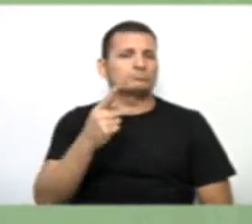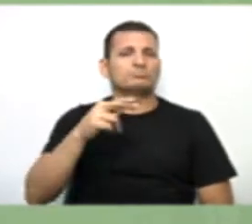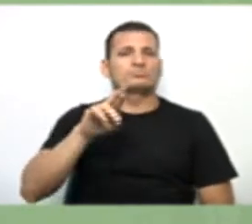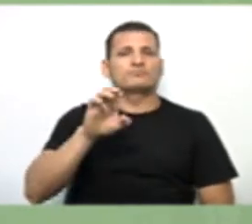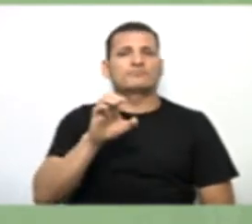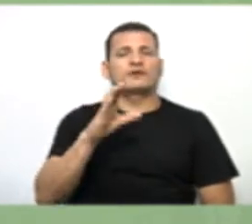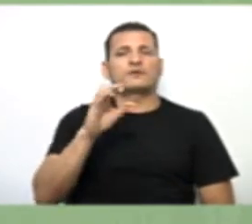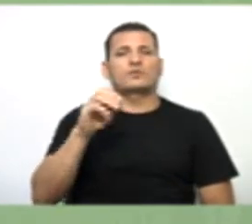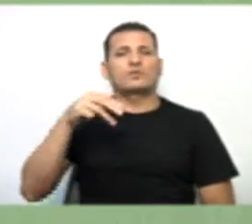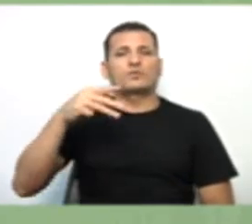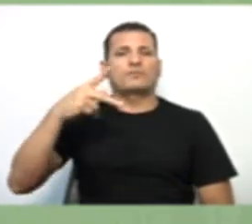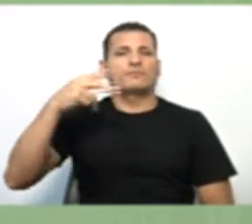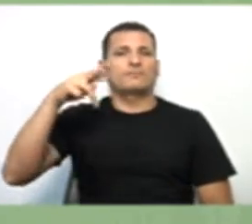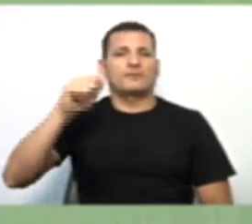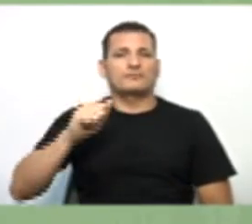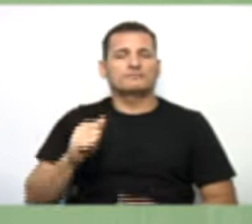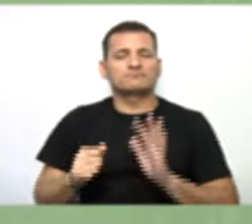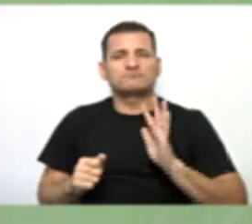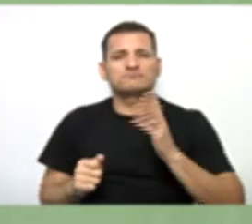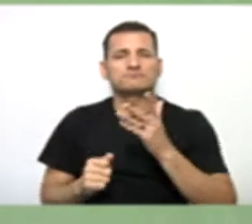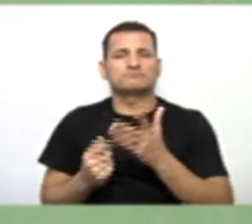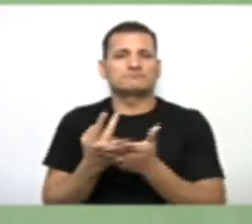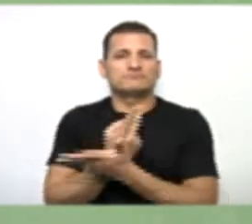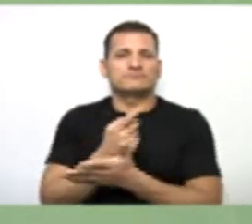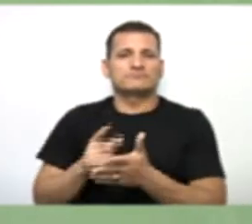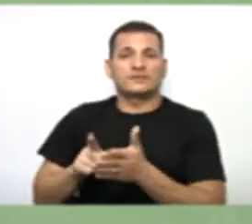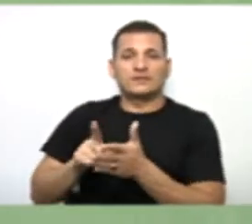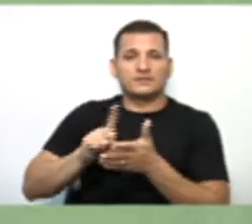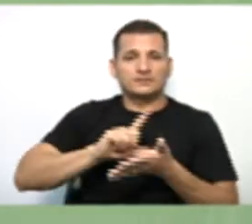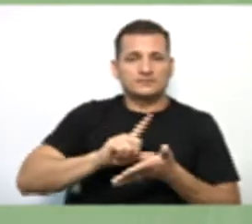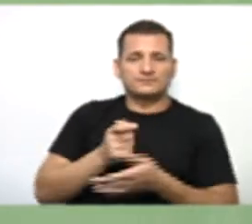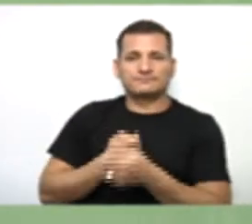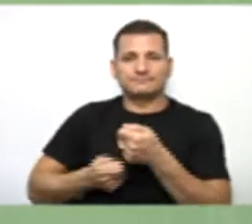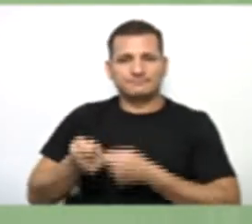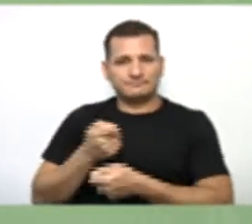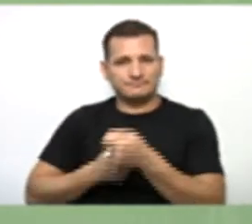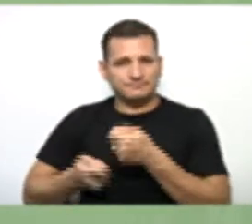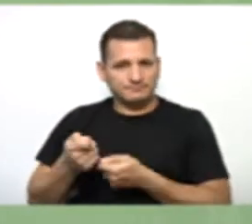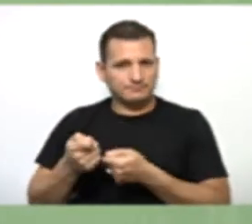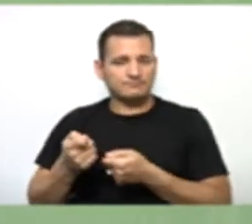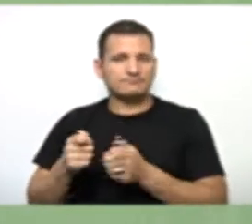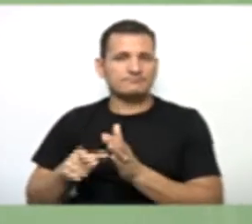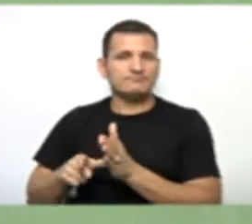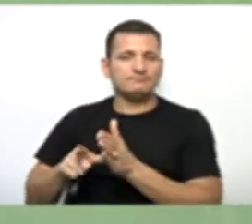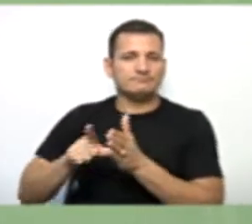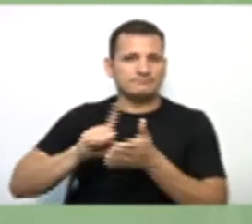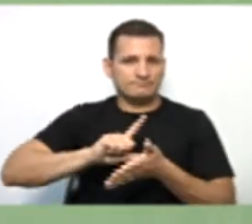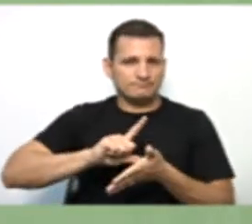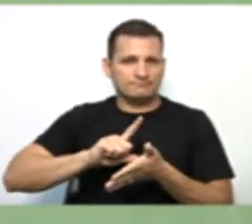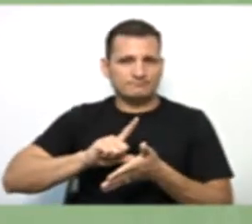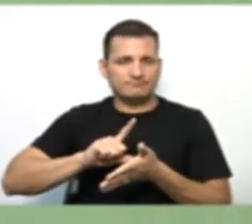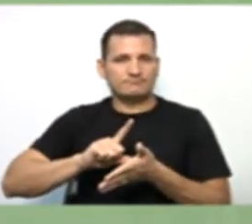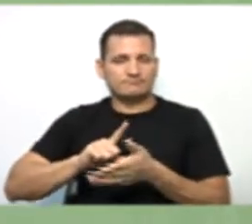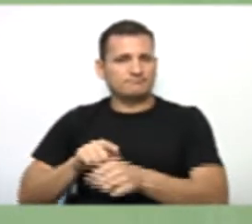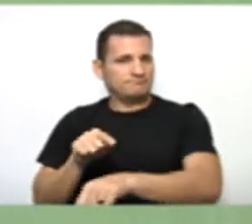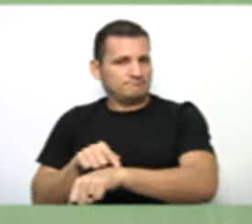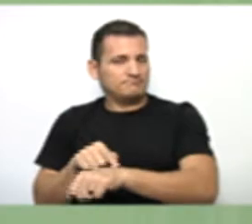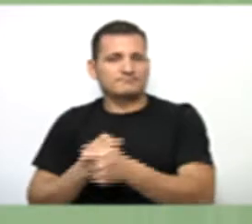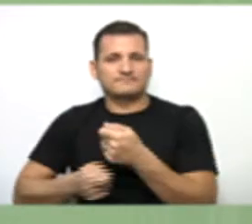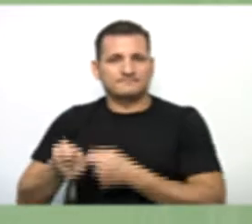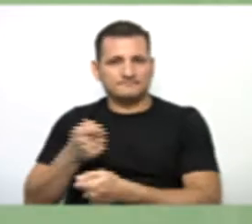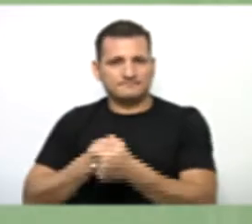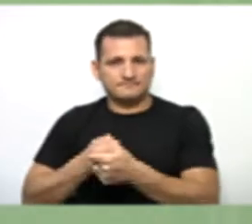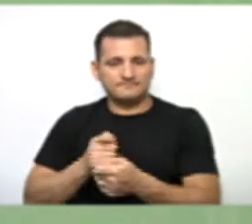tudo aquilo que acontece, não é, antes da negociação, o que antecede o momento da